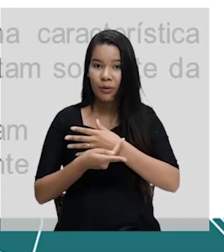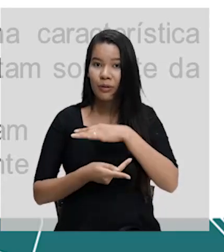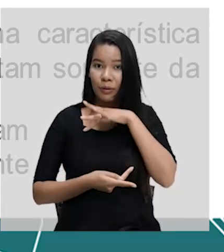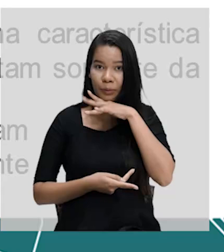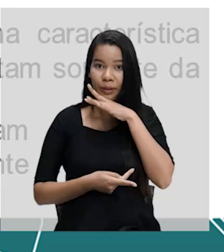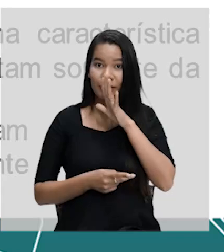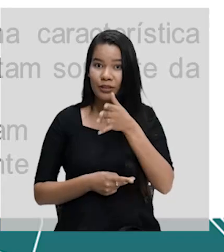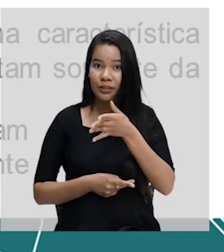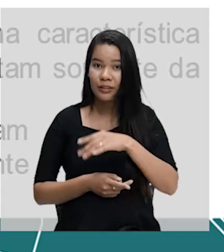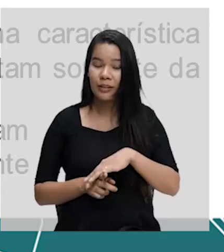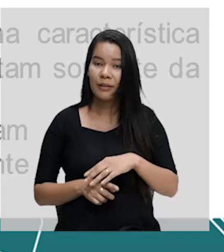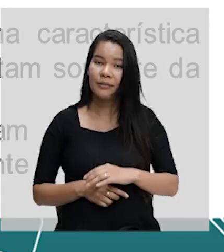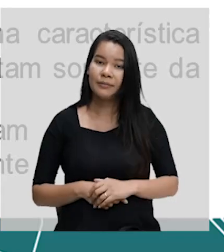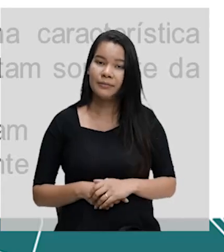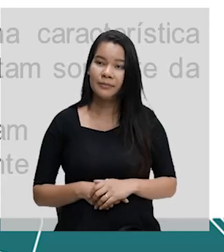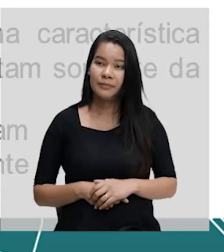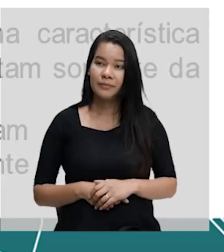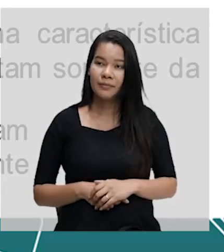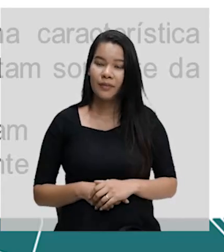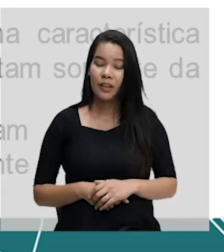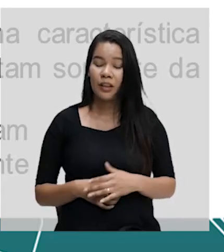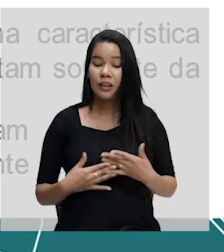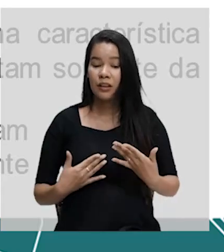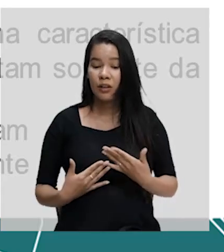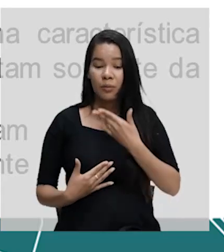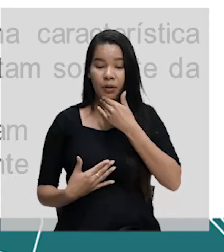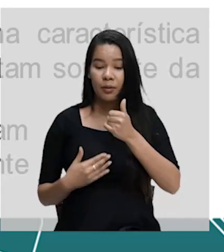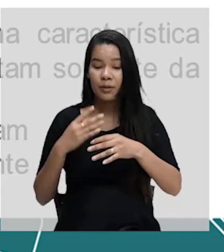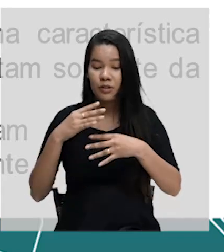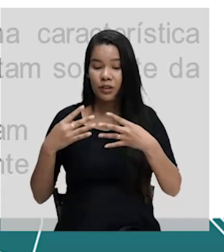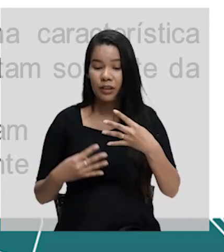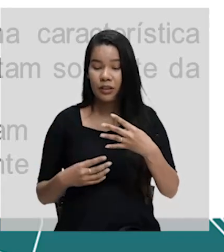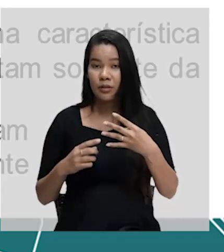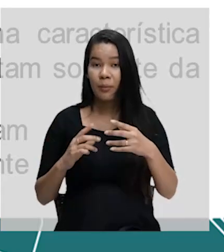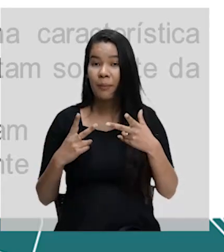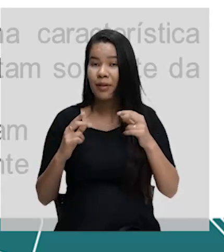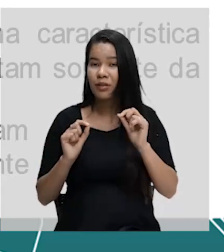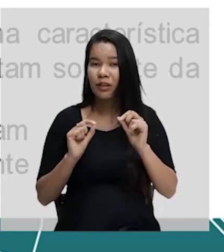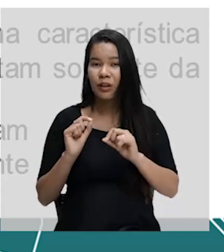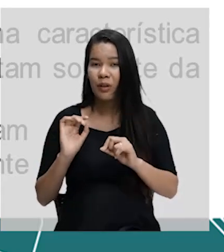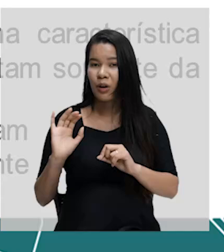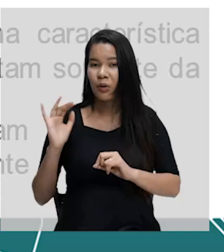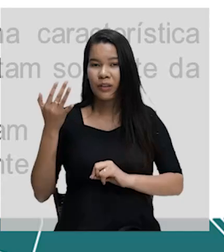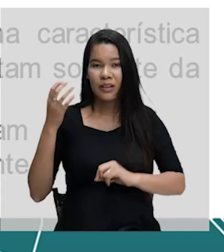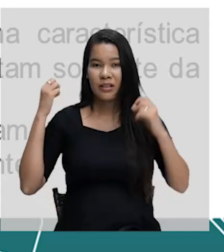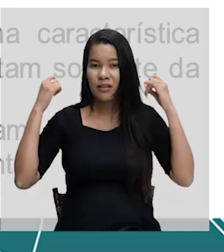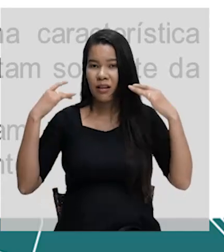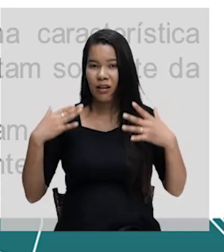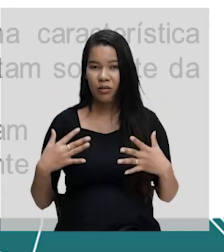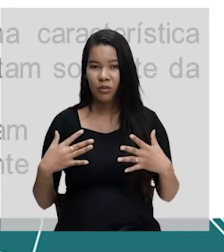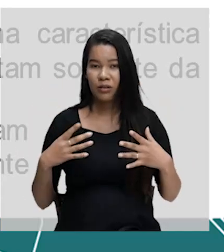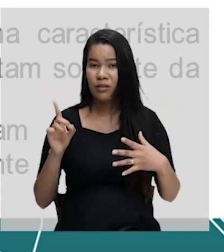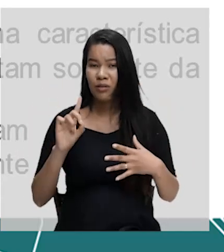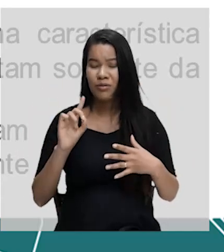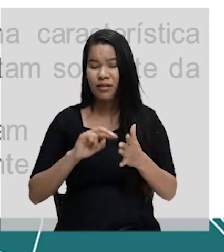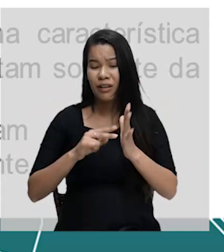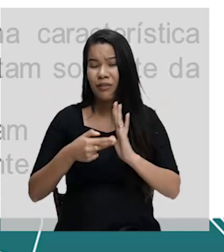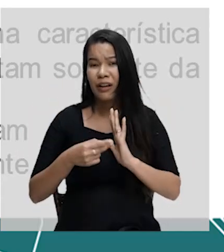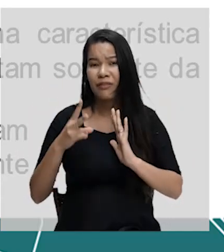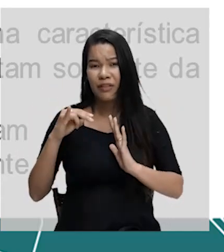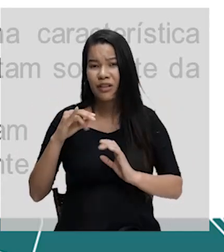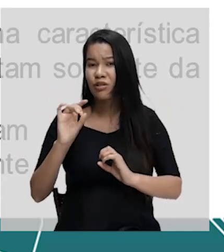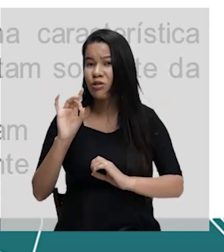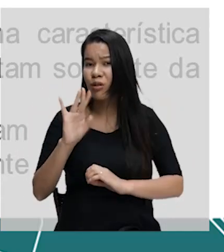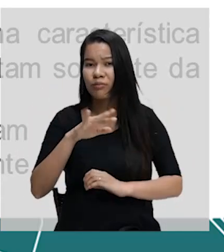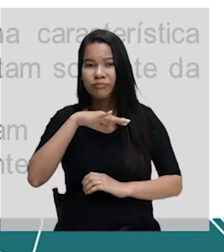de forma natural, isso não quer dizer que ele vá trazer prejuízo ao ser humano, ele traz benefício.